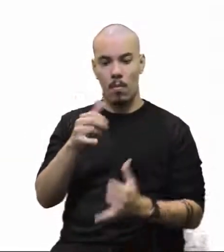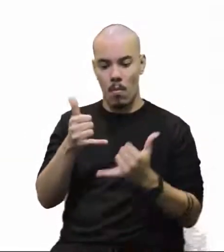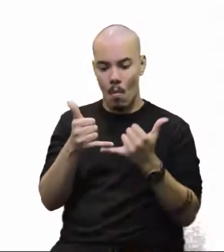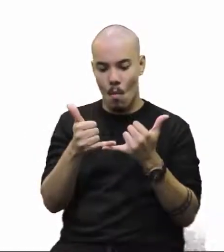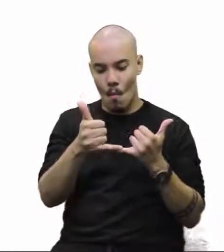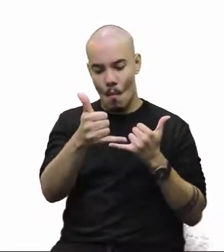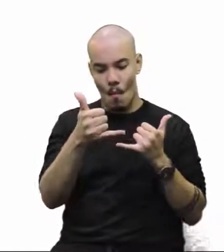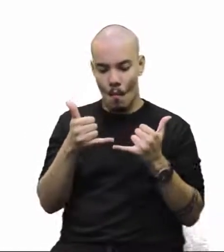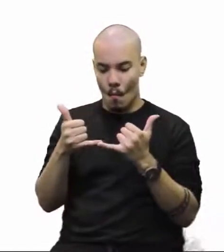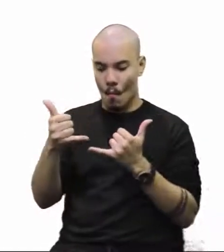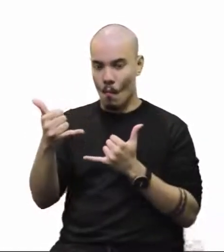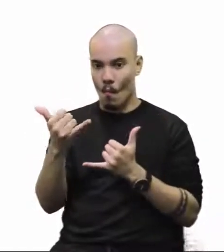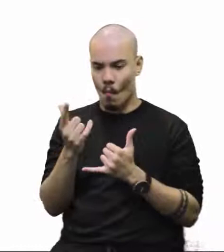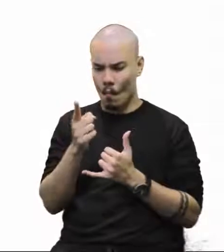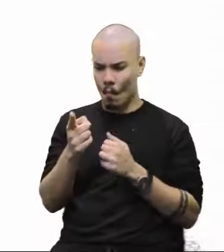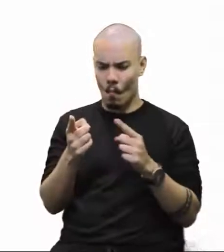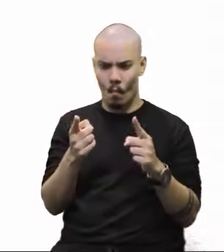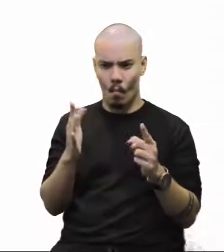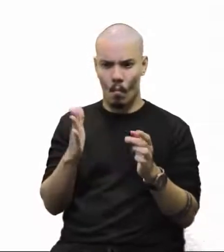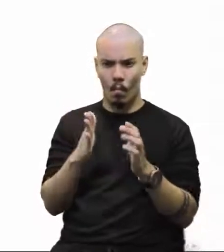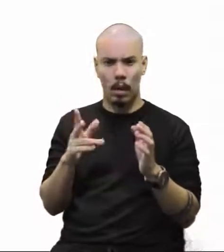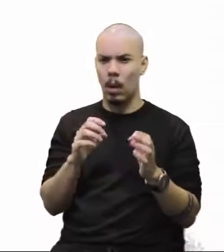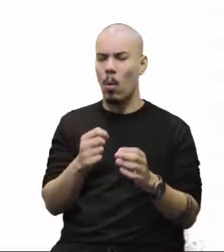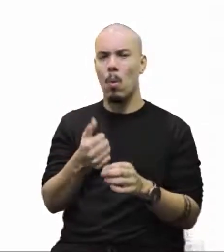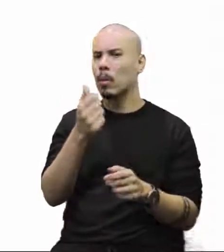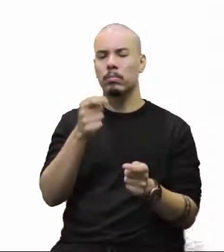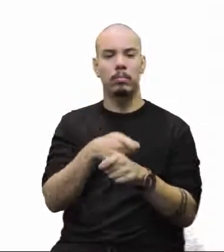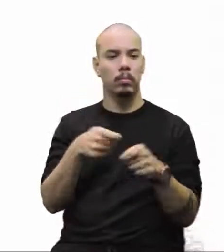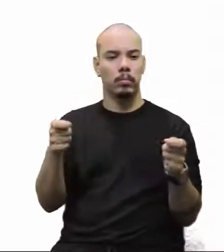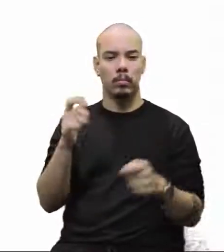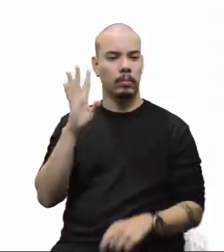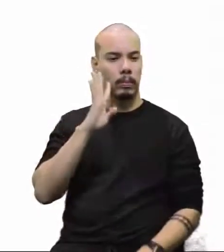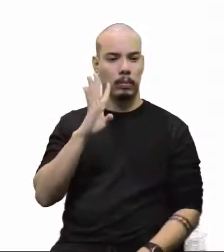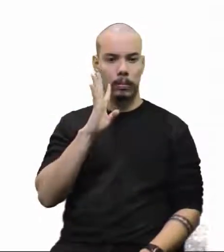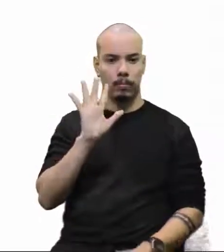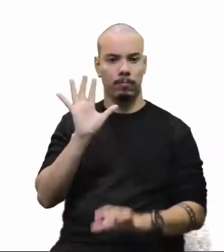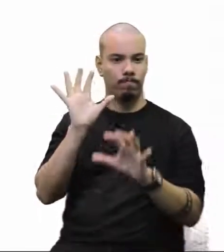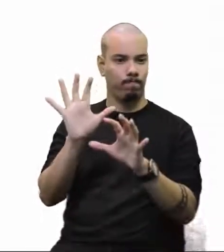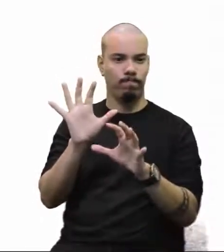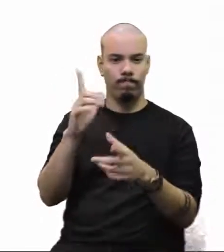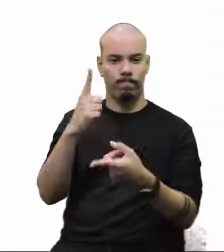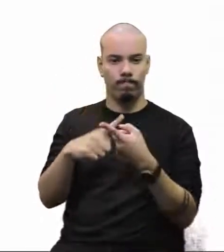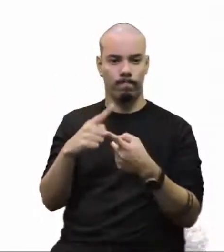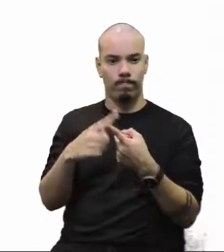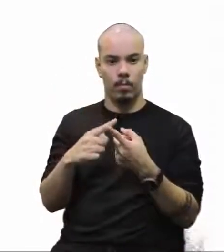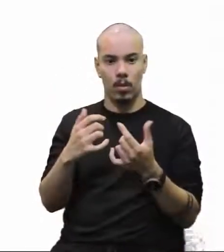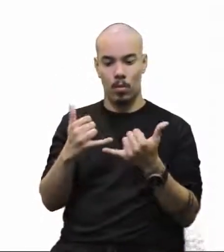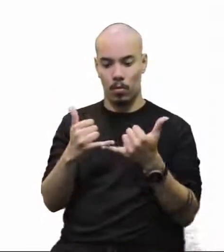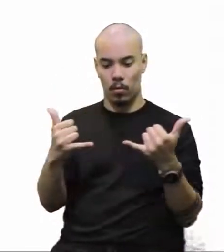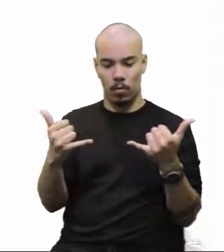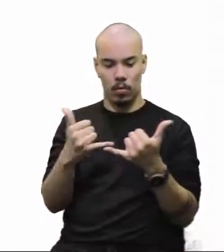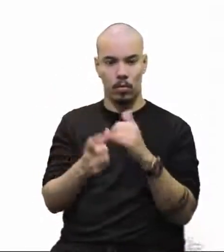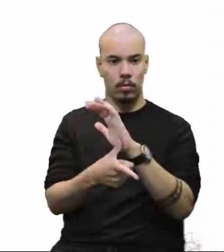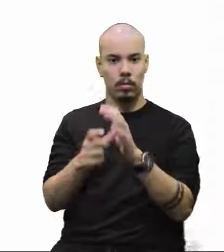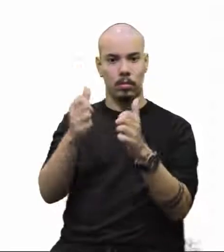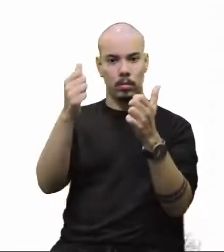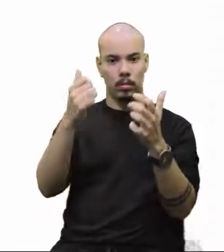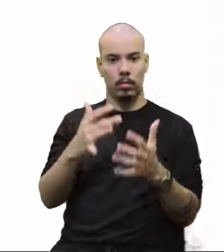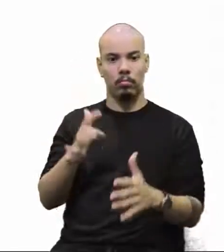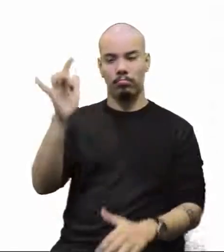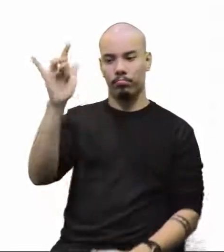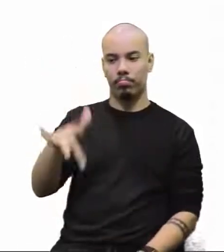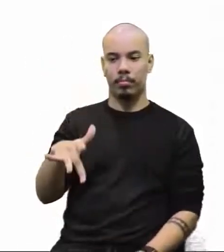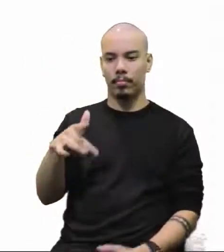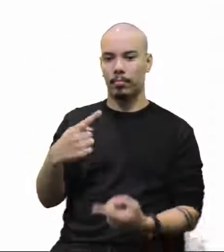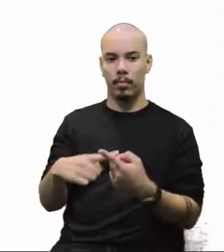a pontinha do fio. Na verdade, quase não é muito legal ver assim, porque o fio vai ser, como foi falado, ele tem que ser quase desprezível, né? Um